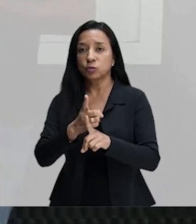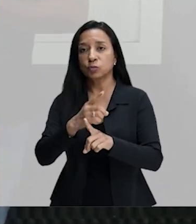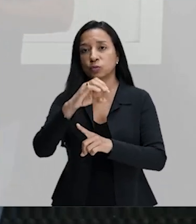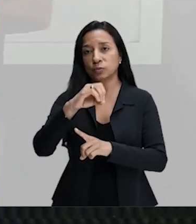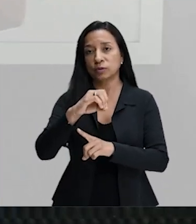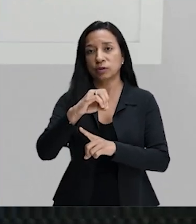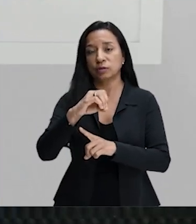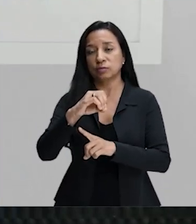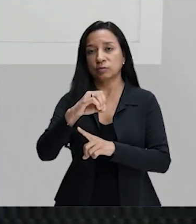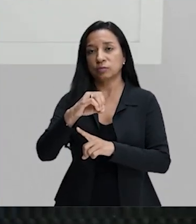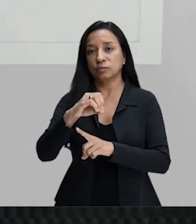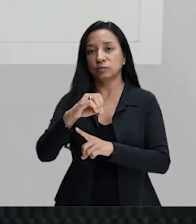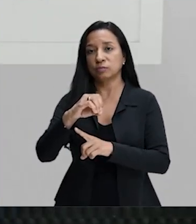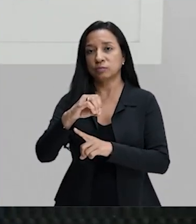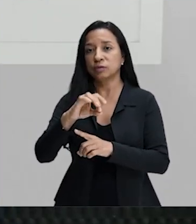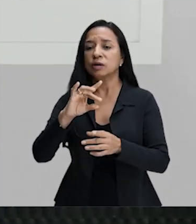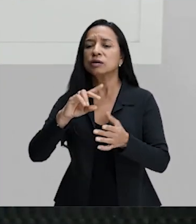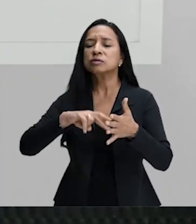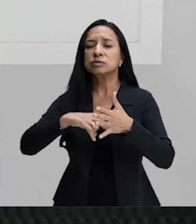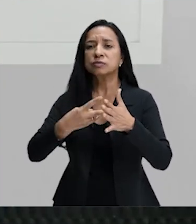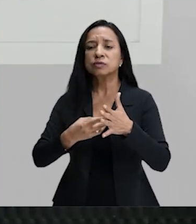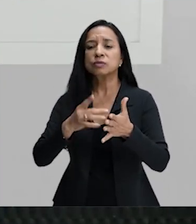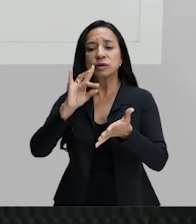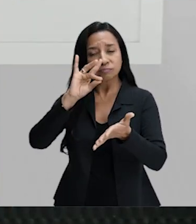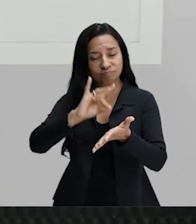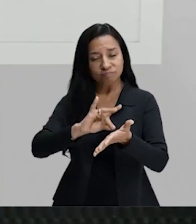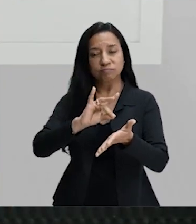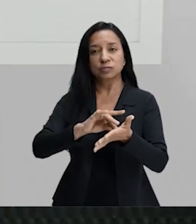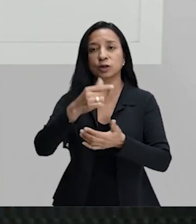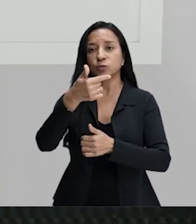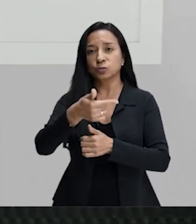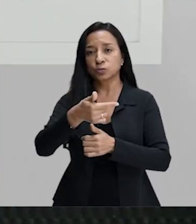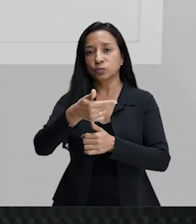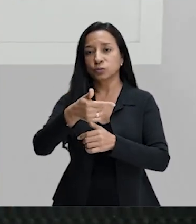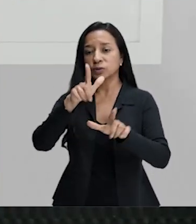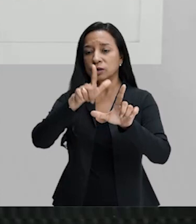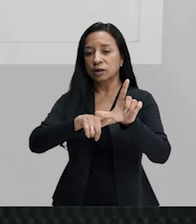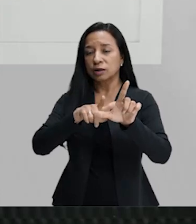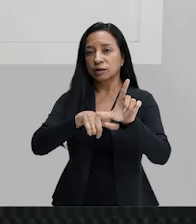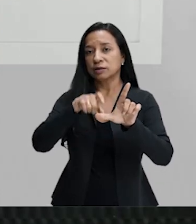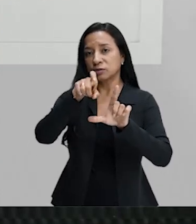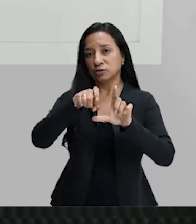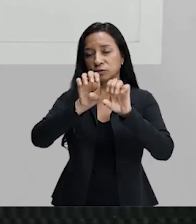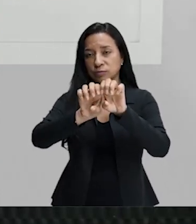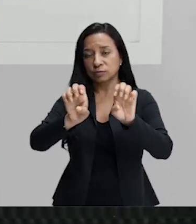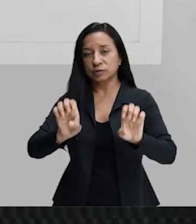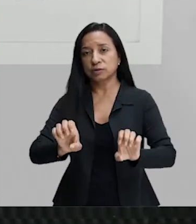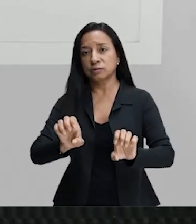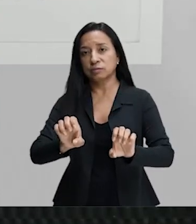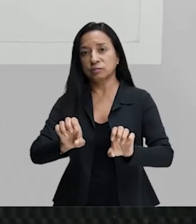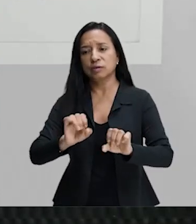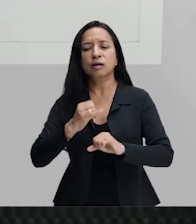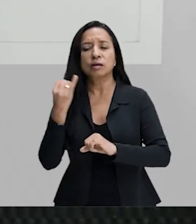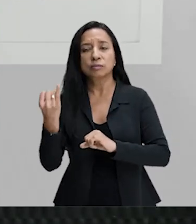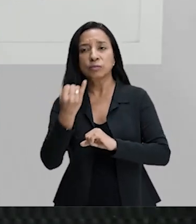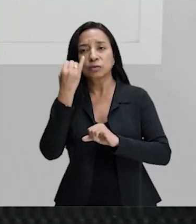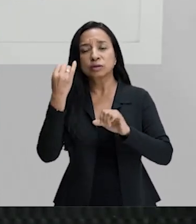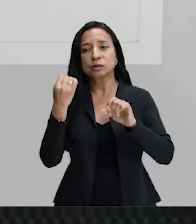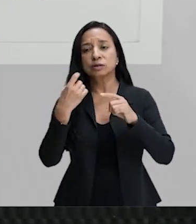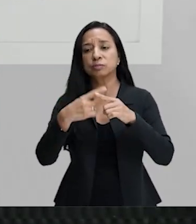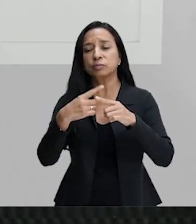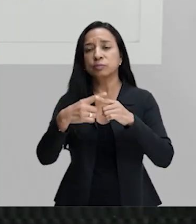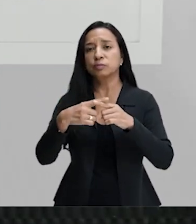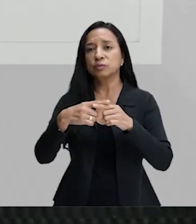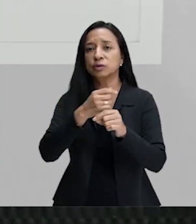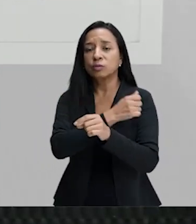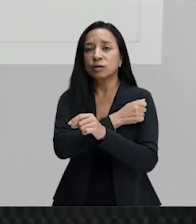realmente o 2 é uma raiz de uma equação. Isso é importante, que às vezes o aluno sabe resolver uma equação,